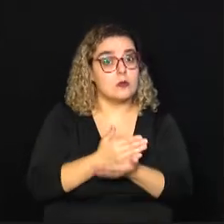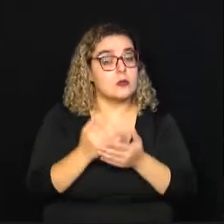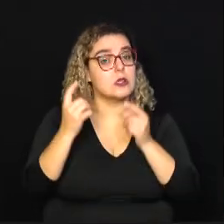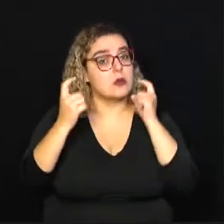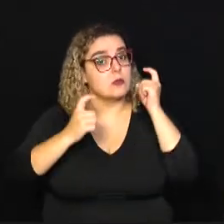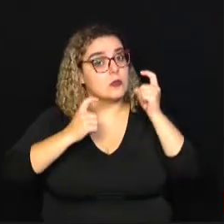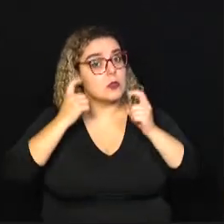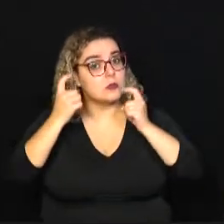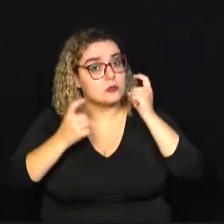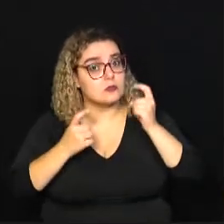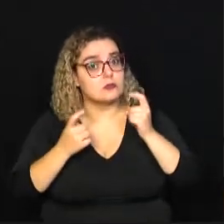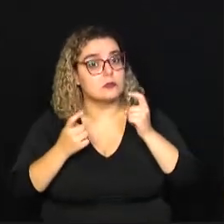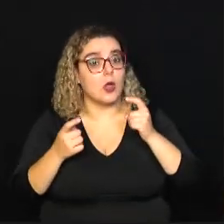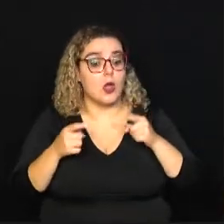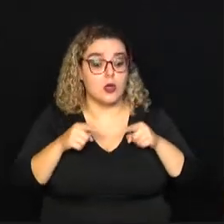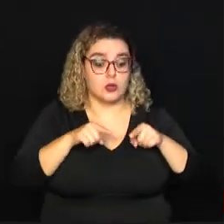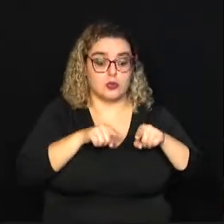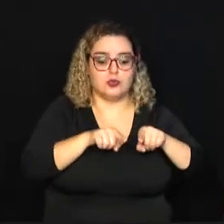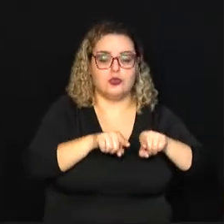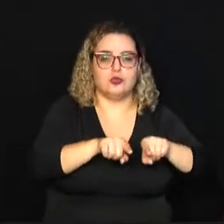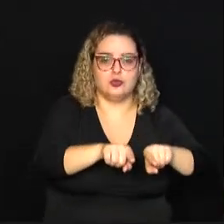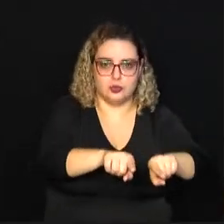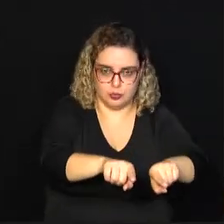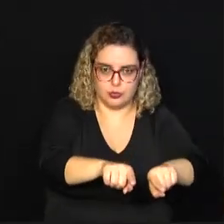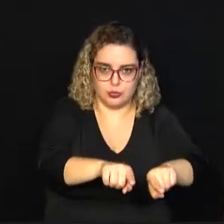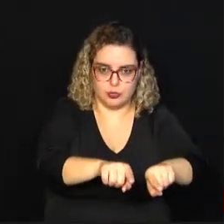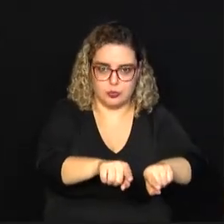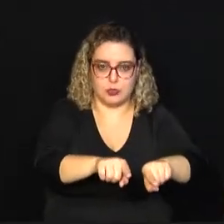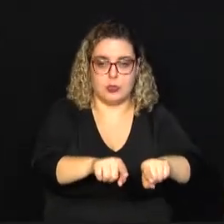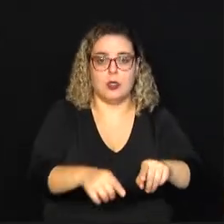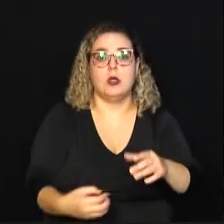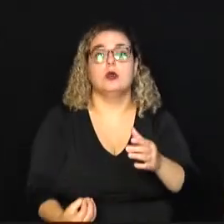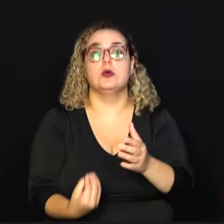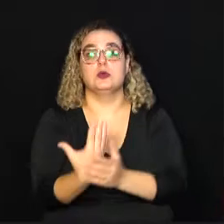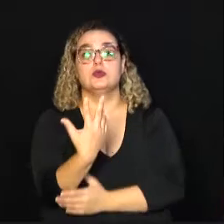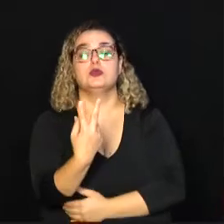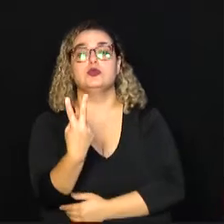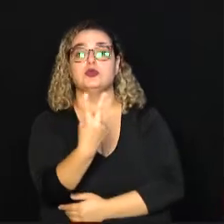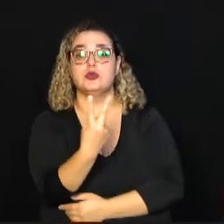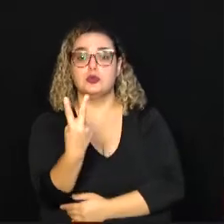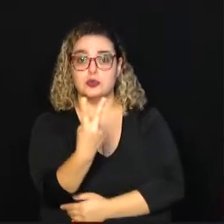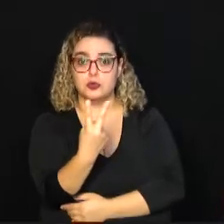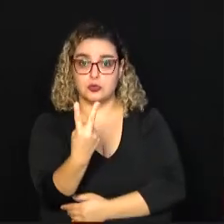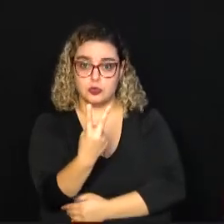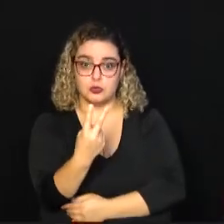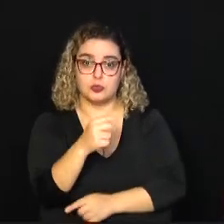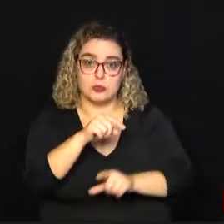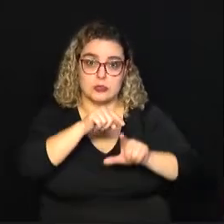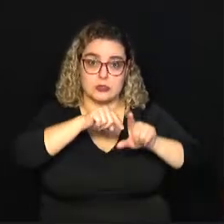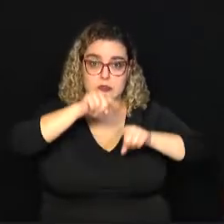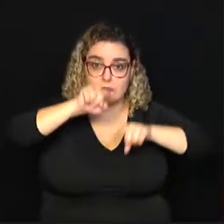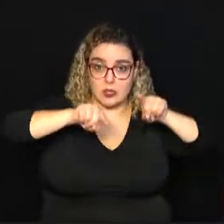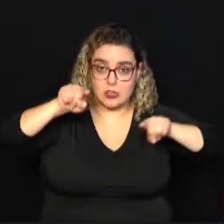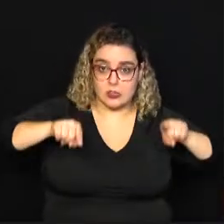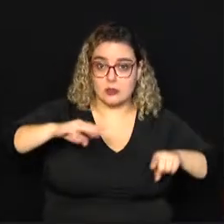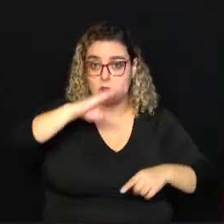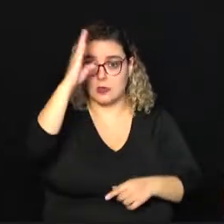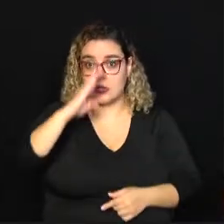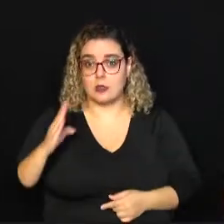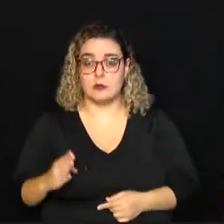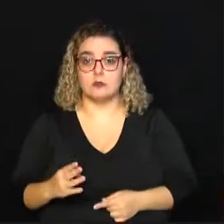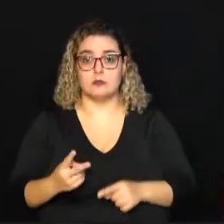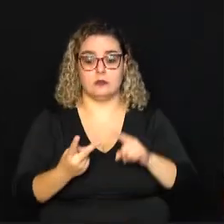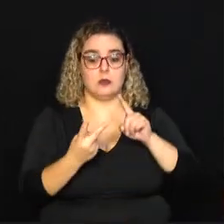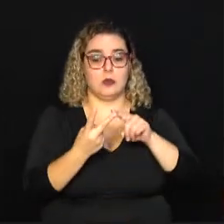isso. Simultaneamente a isso, o surgimento de duas variantes brasileiras, né? Uma que foi identificada primeiro no